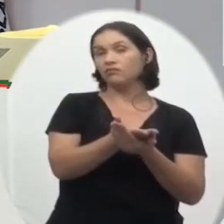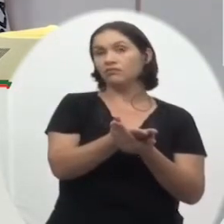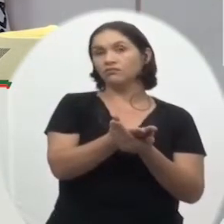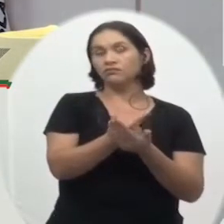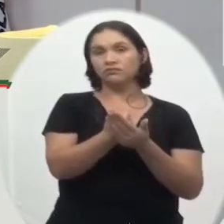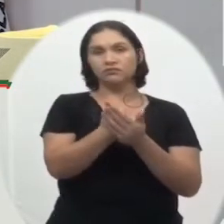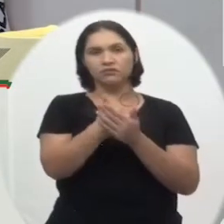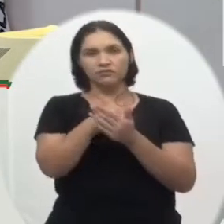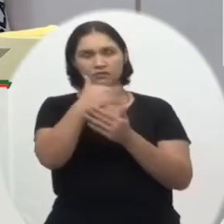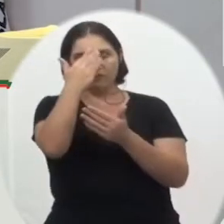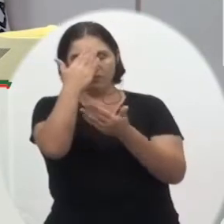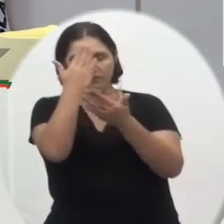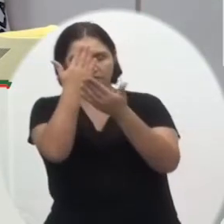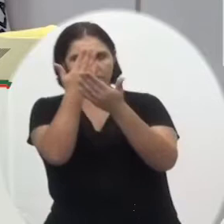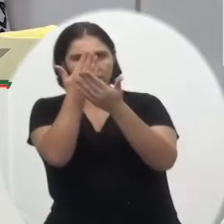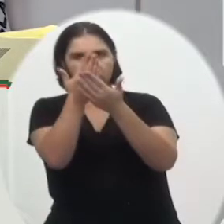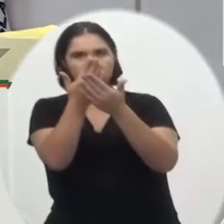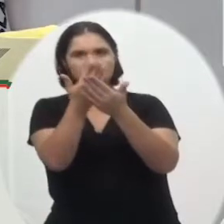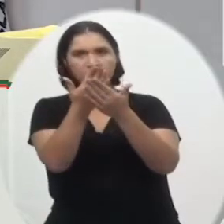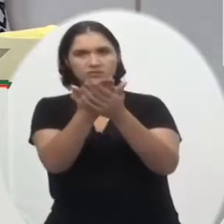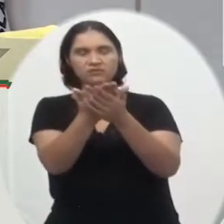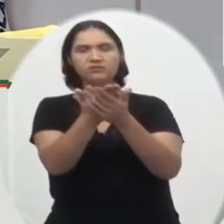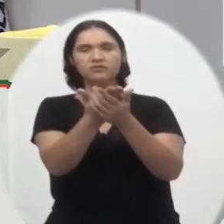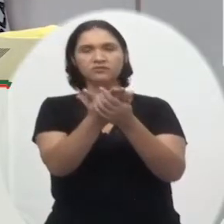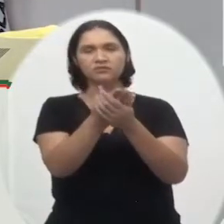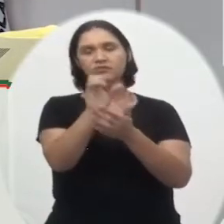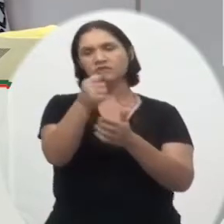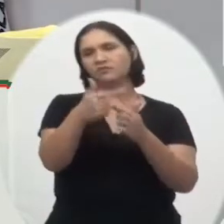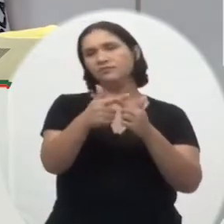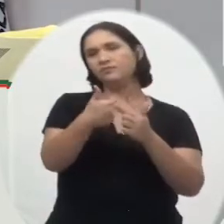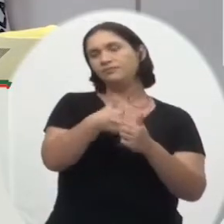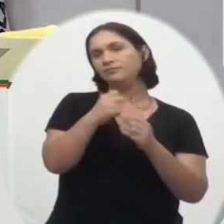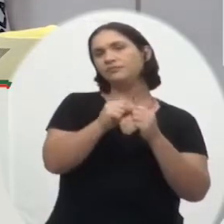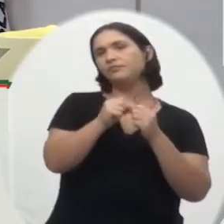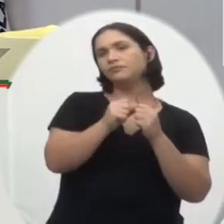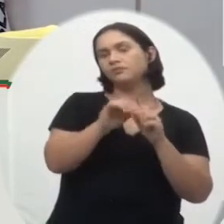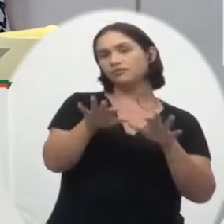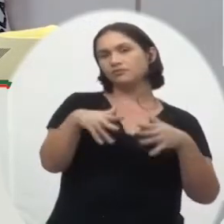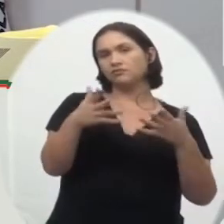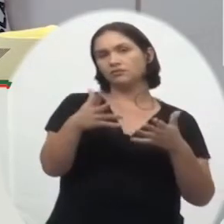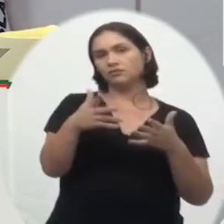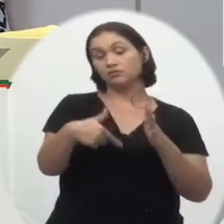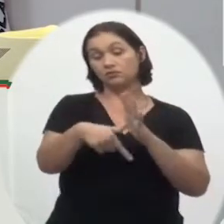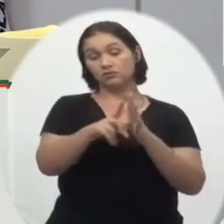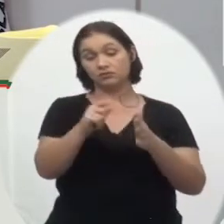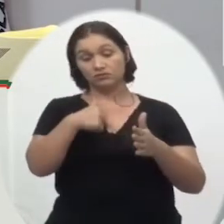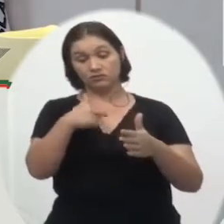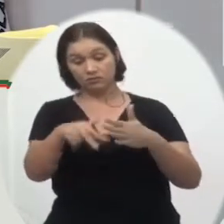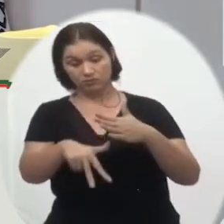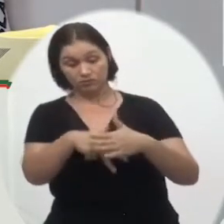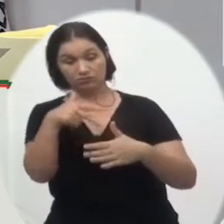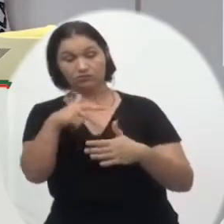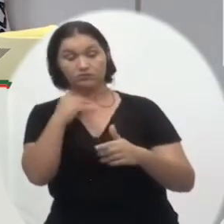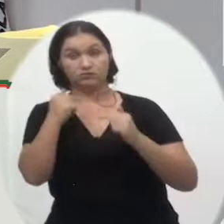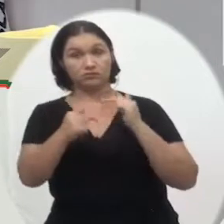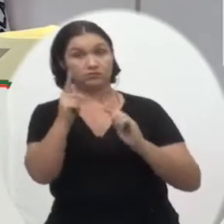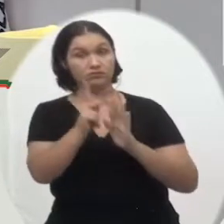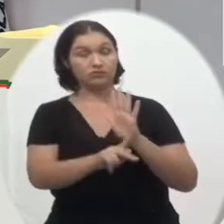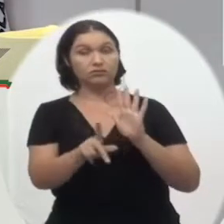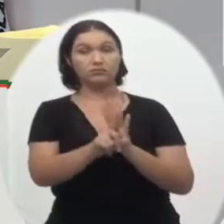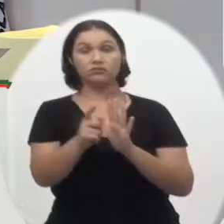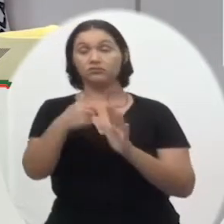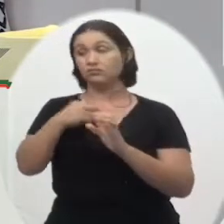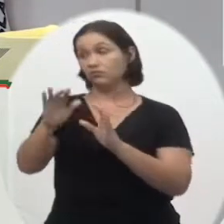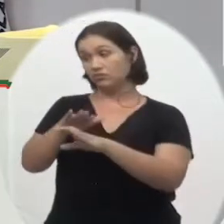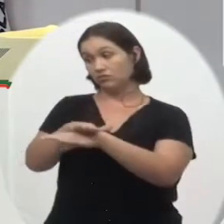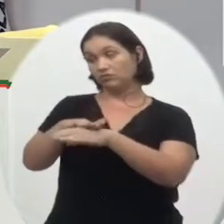Confesso que é isso que eu faço toda vez que eu venho para a tribuna discutir um projeto que eu considero importante. Ou que muitas das